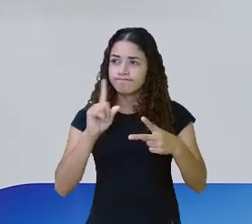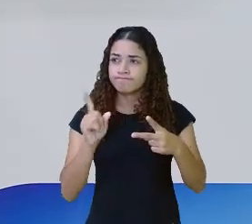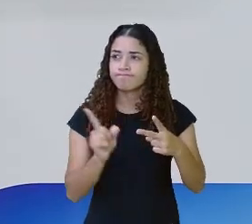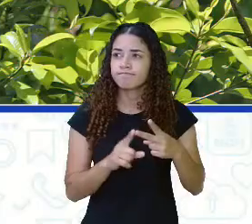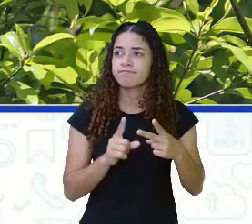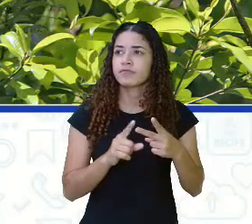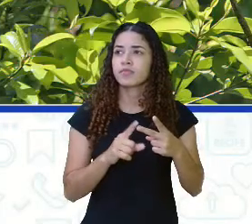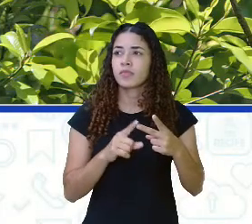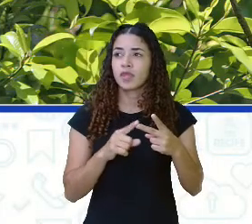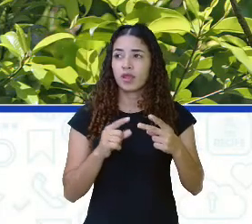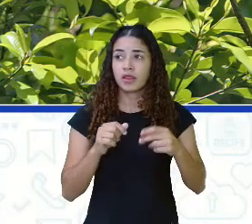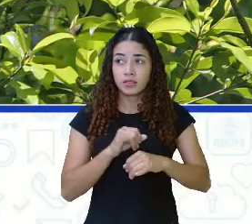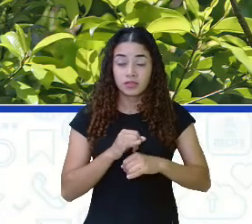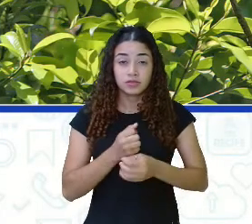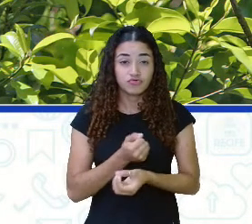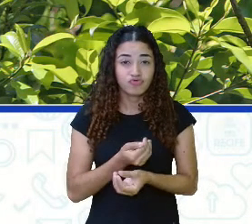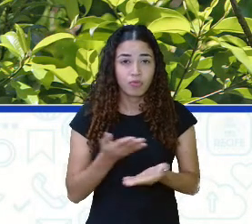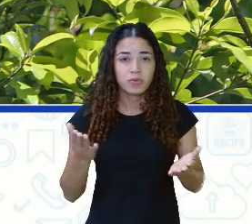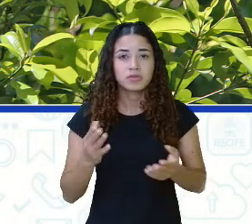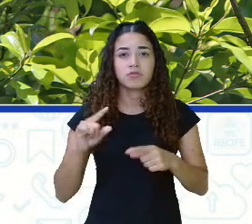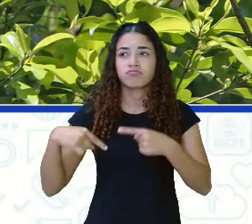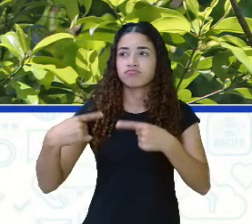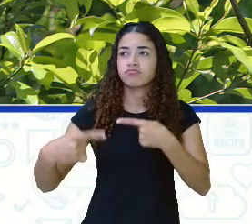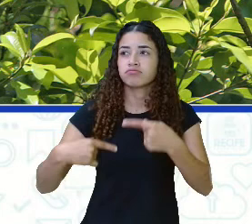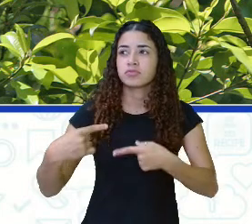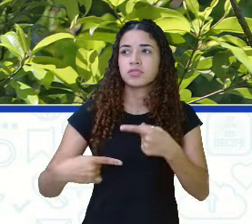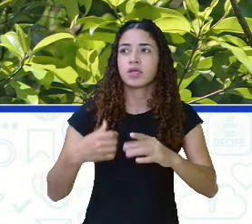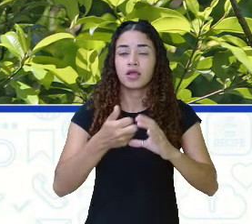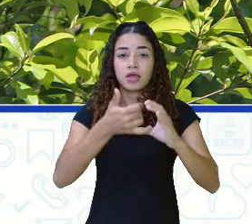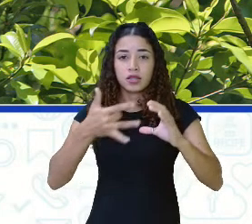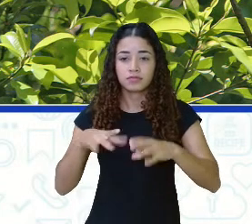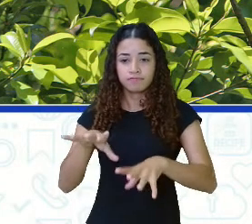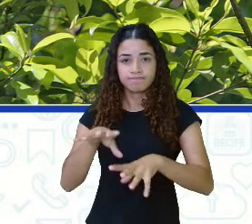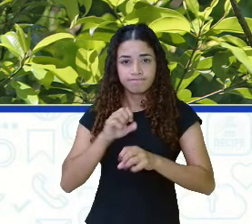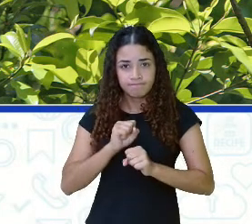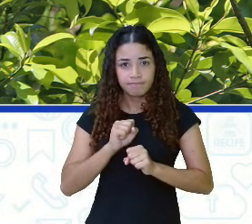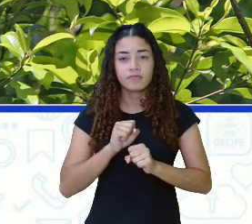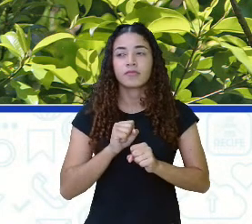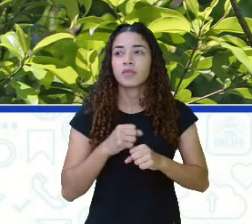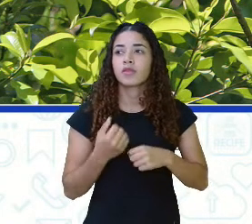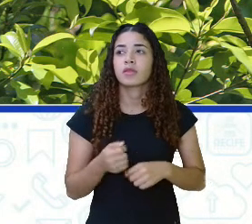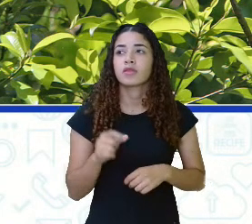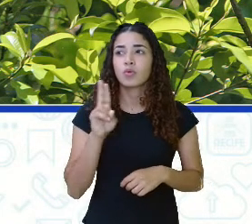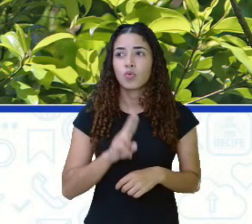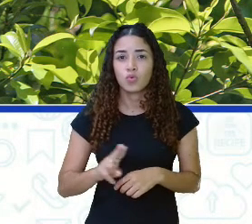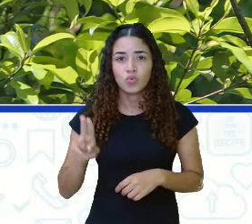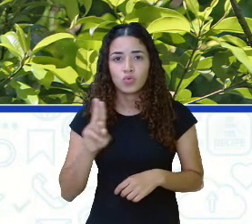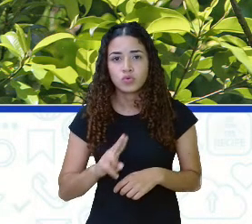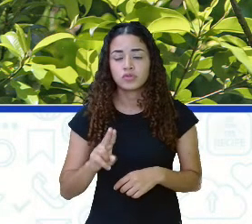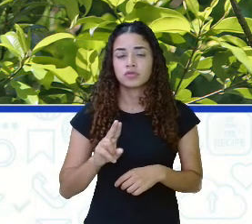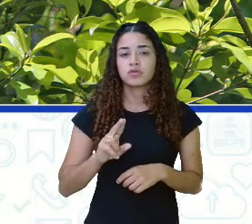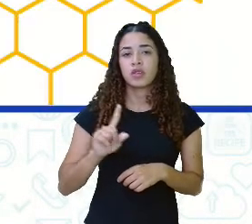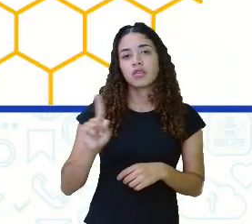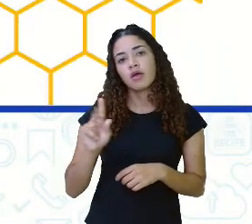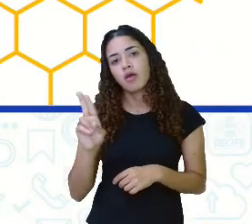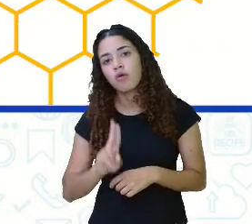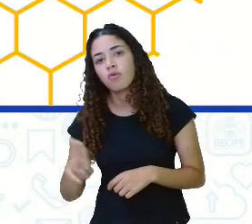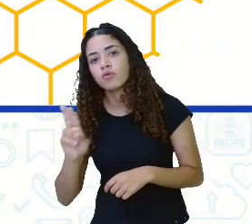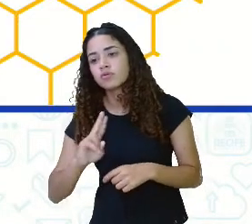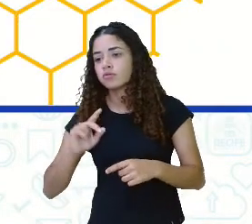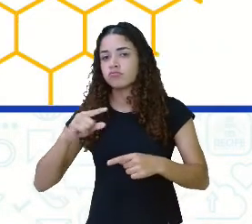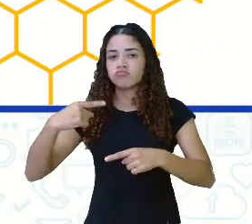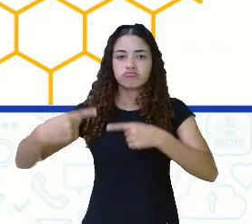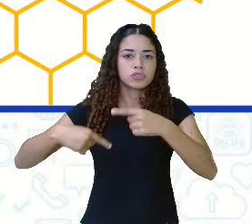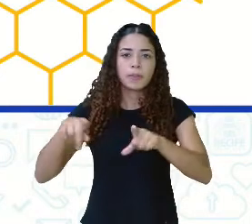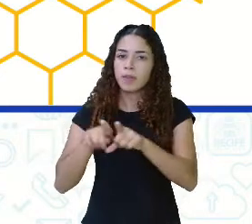né? As estruturas modificadas pelo uso ou desuso seriam passadas para as próximas gerações, né? Então,